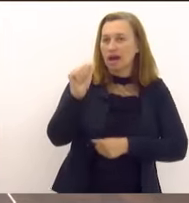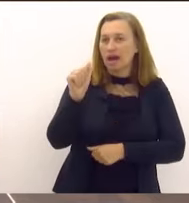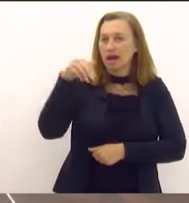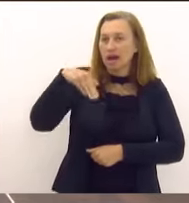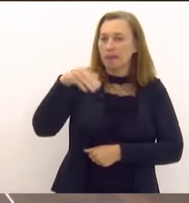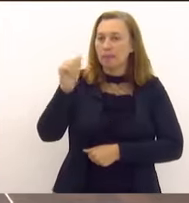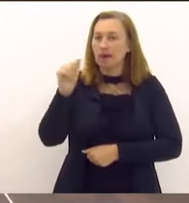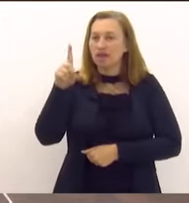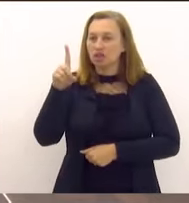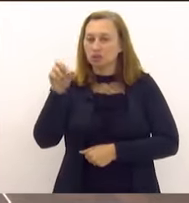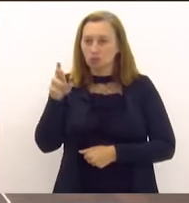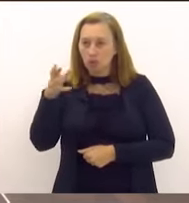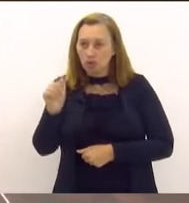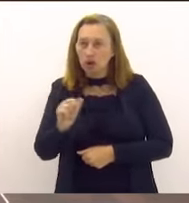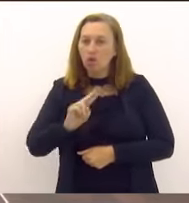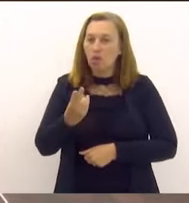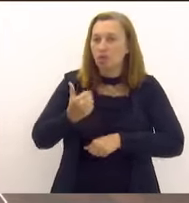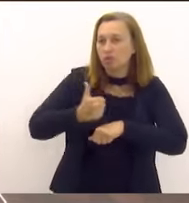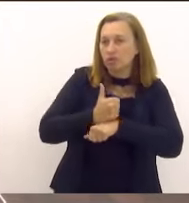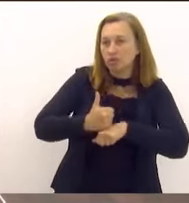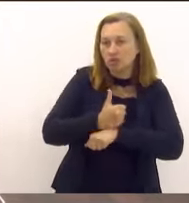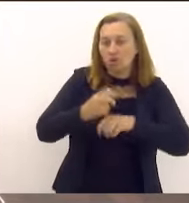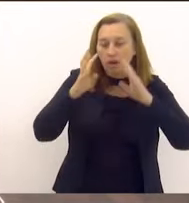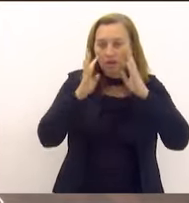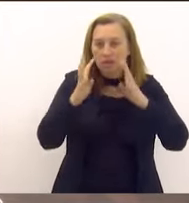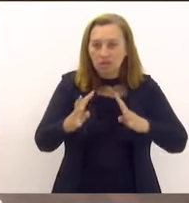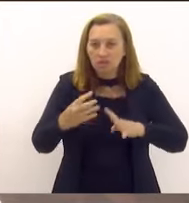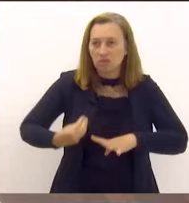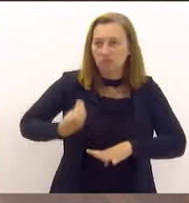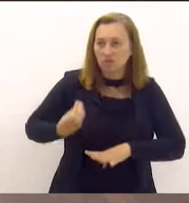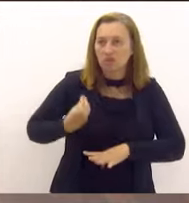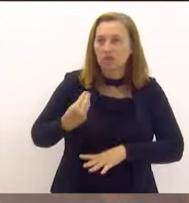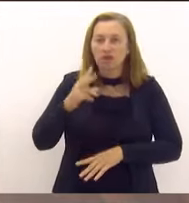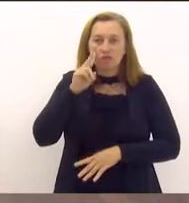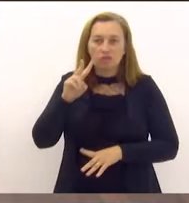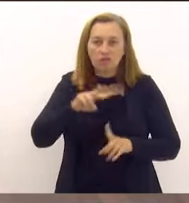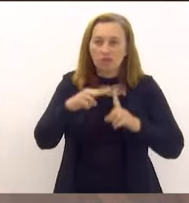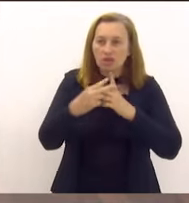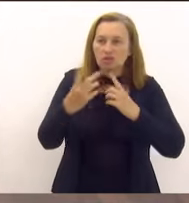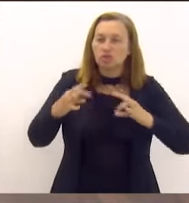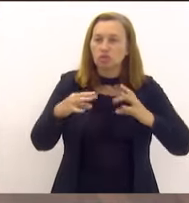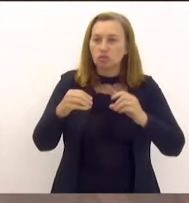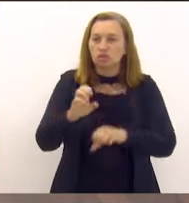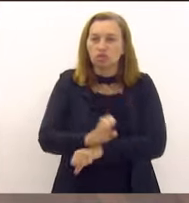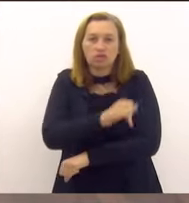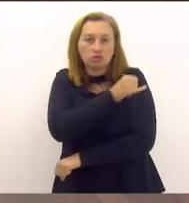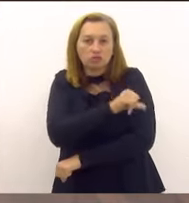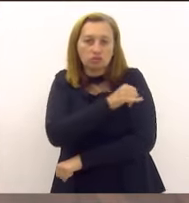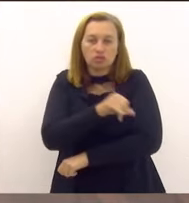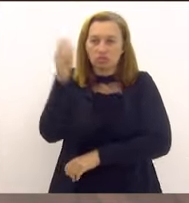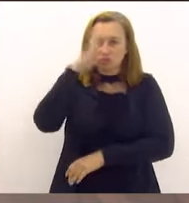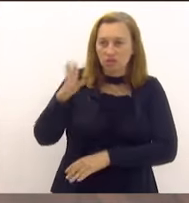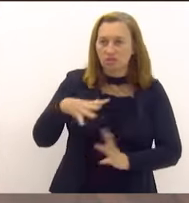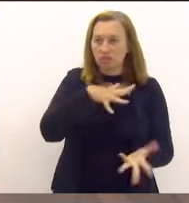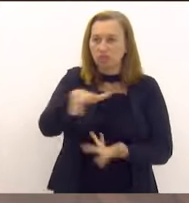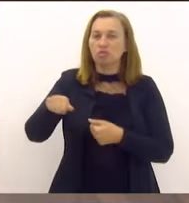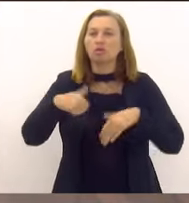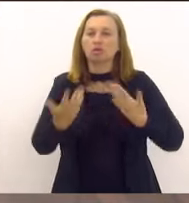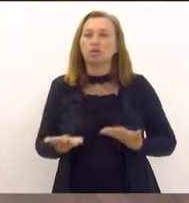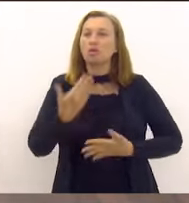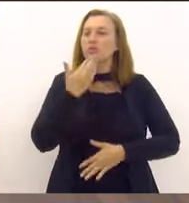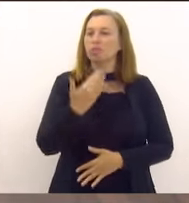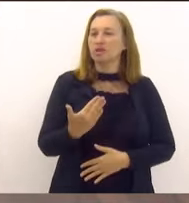forma profissional, viver disso e ter atenção, ter a visão de todo o Estado do Rio de Janeiro, do Brasil e do mundo. Então, eu quero